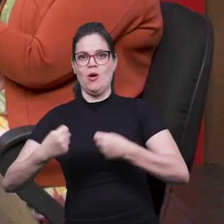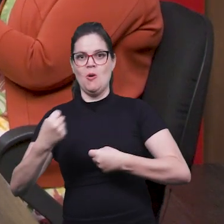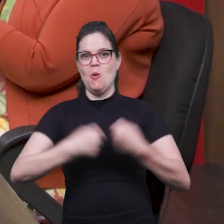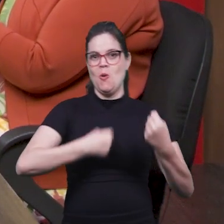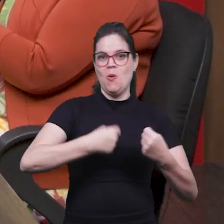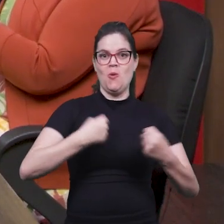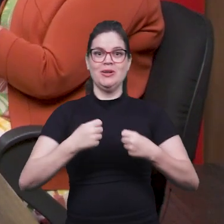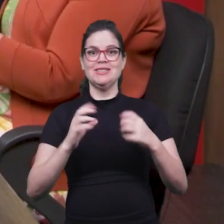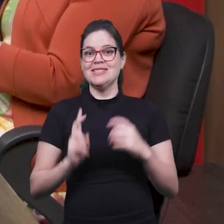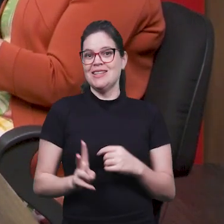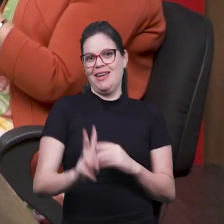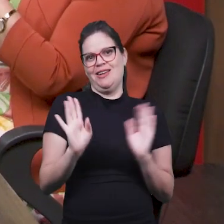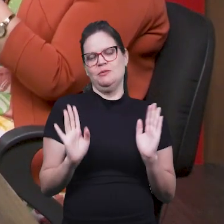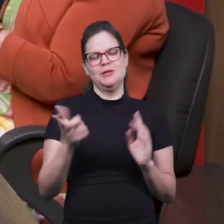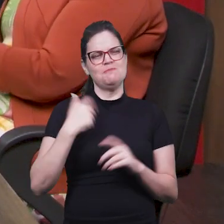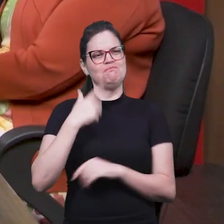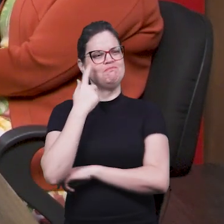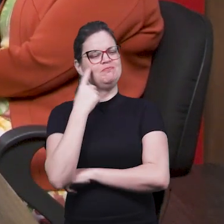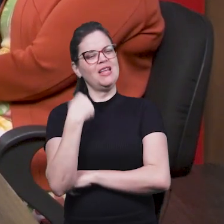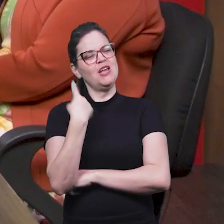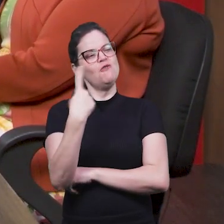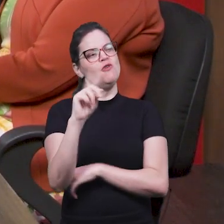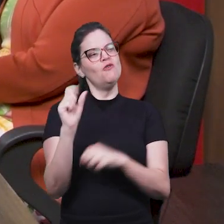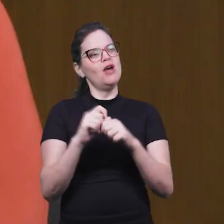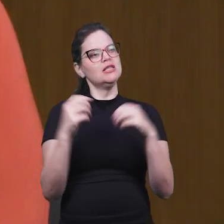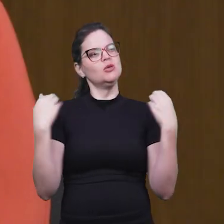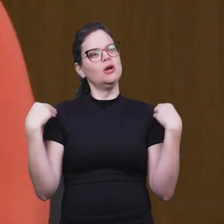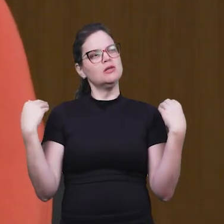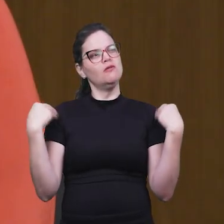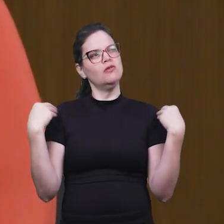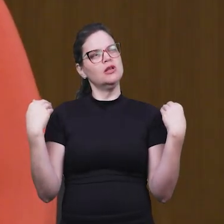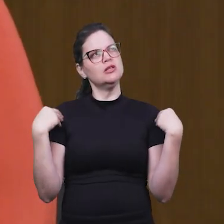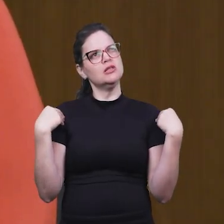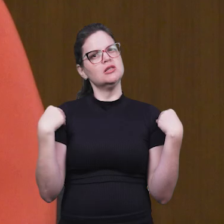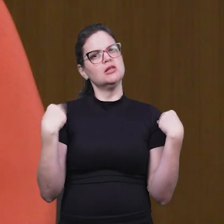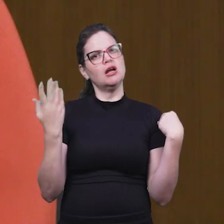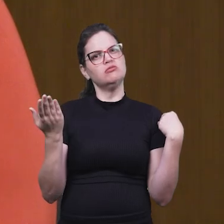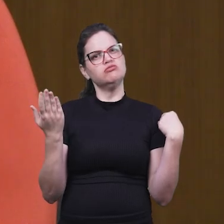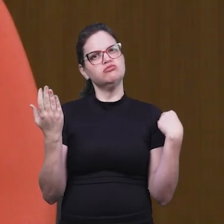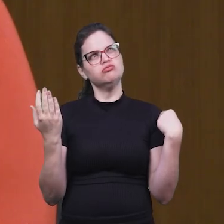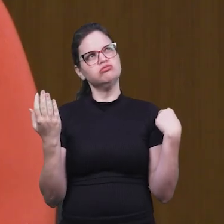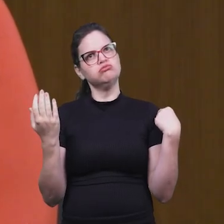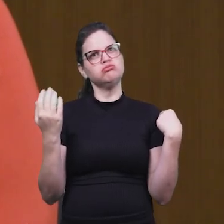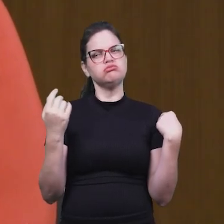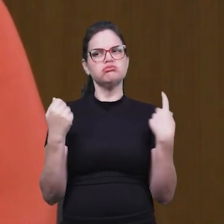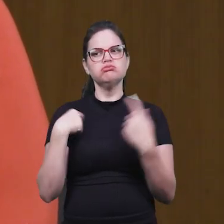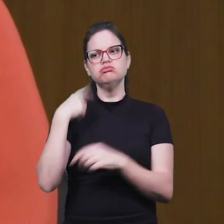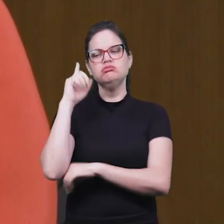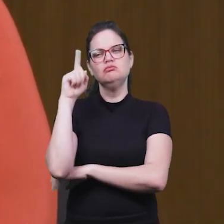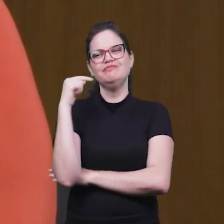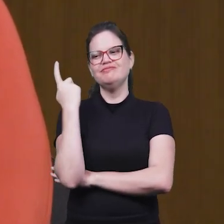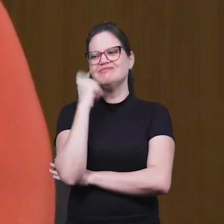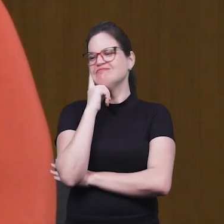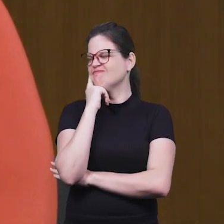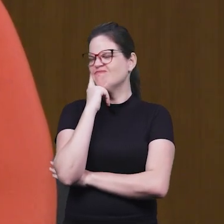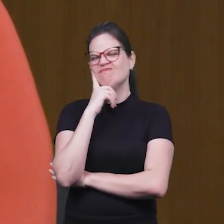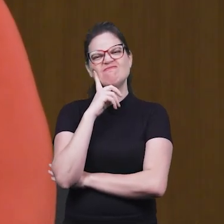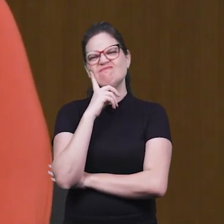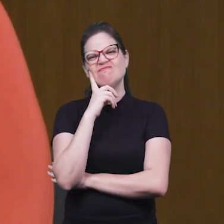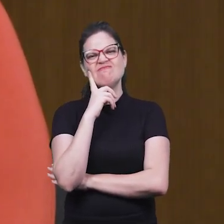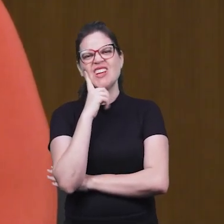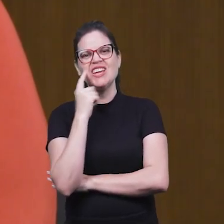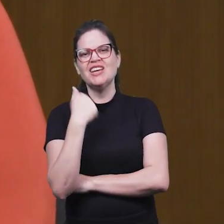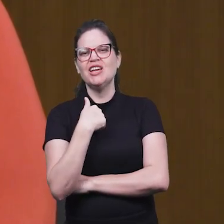fazer educação física? Naquela época tinha negócio de educação física. Aí depois eu fui e falei, não, mas acontece que eu gosto